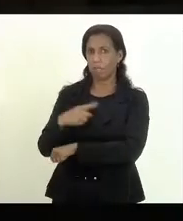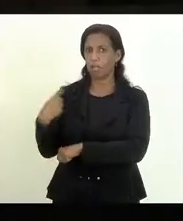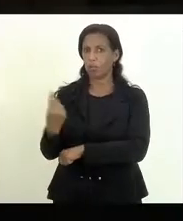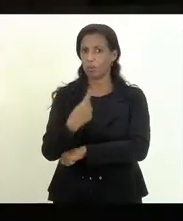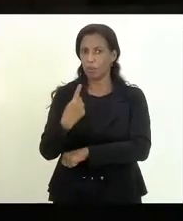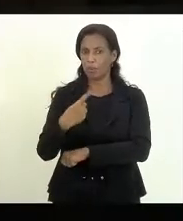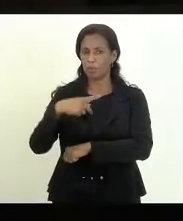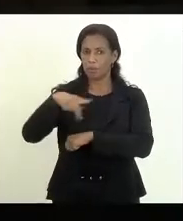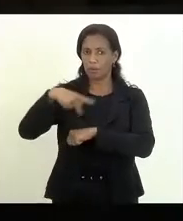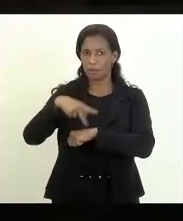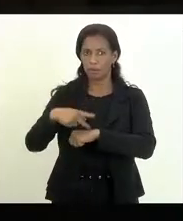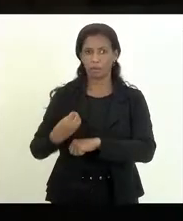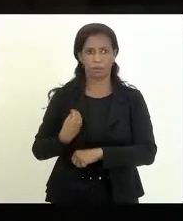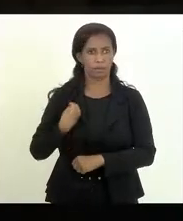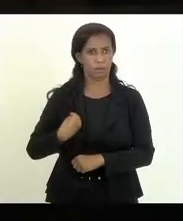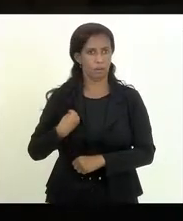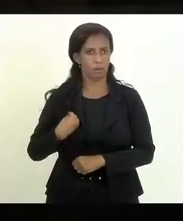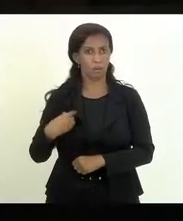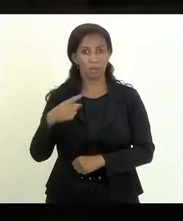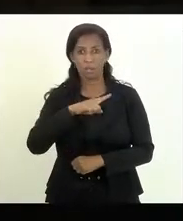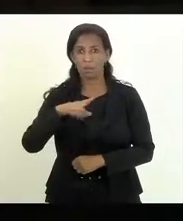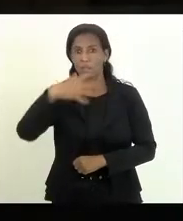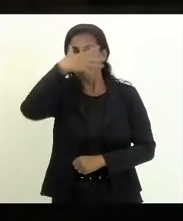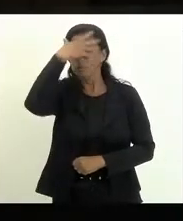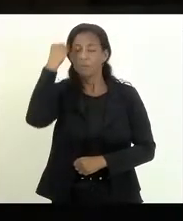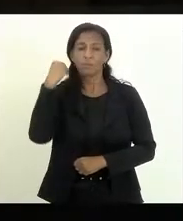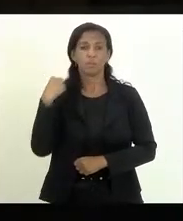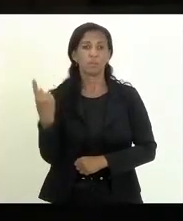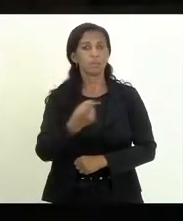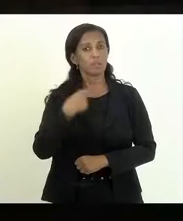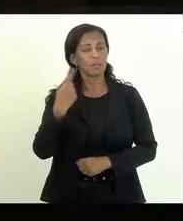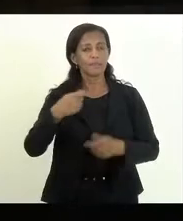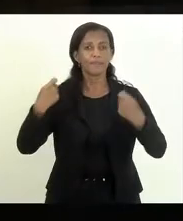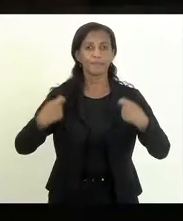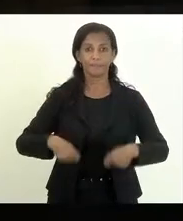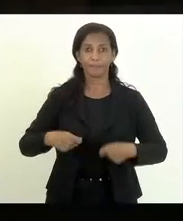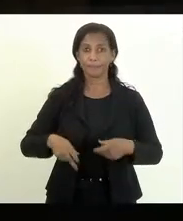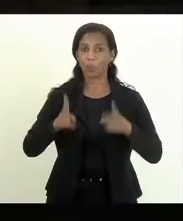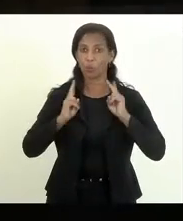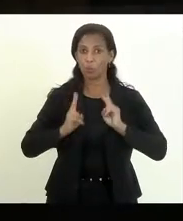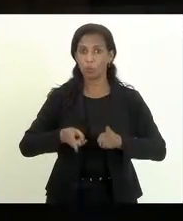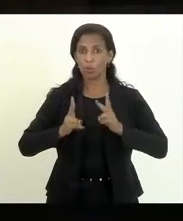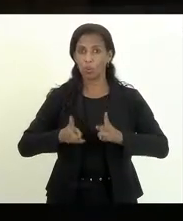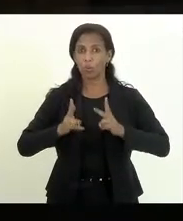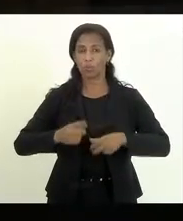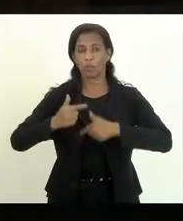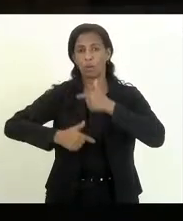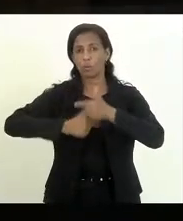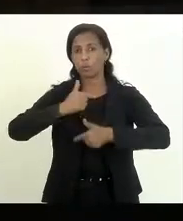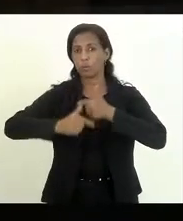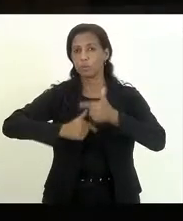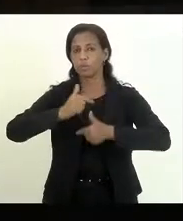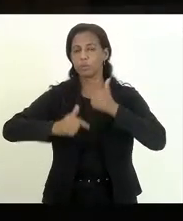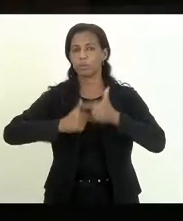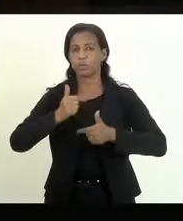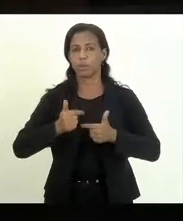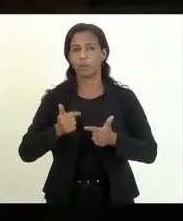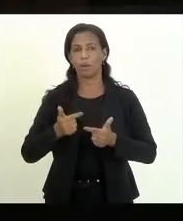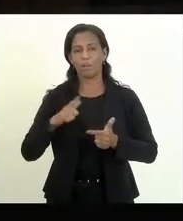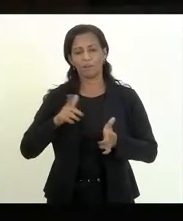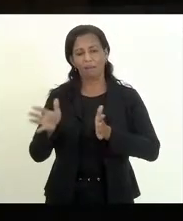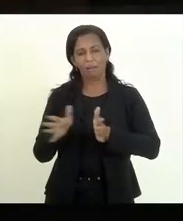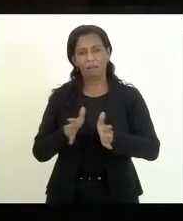país viveu é não se esquecer que nós precisamos continuar lutando para acesso à